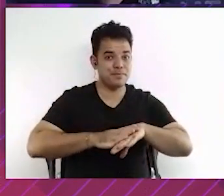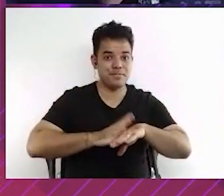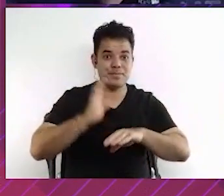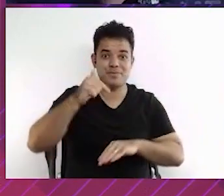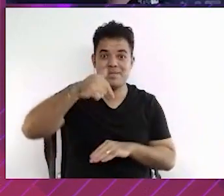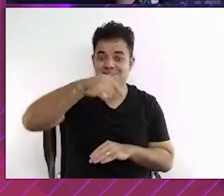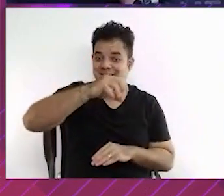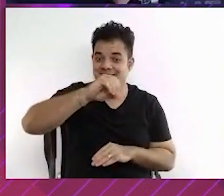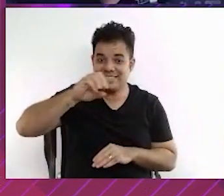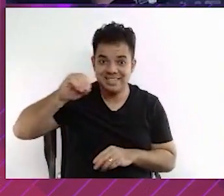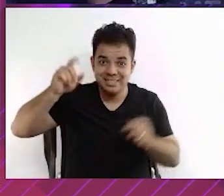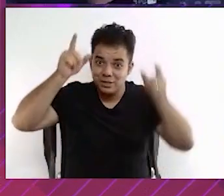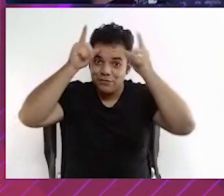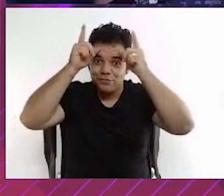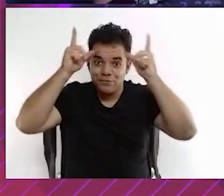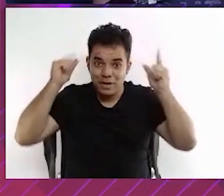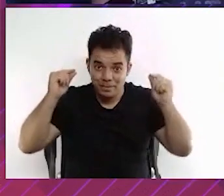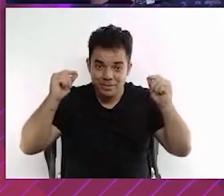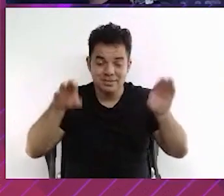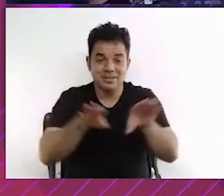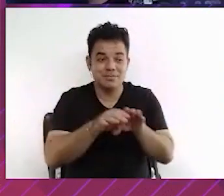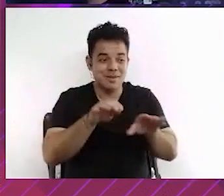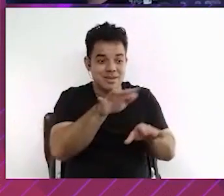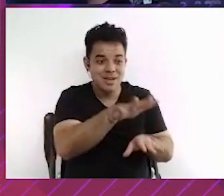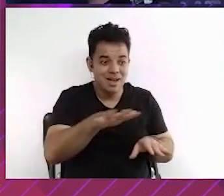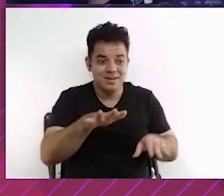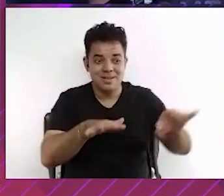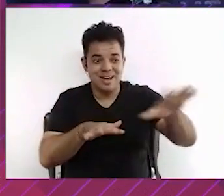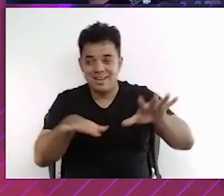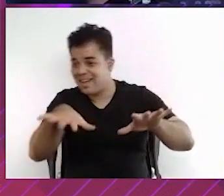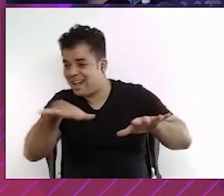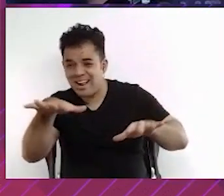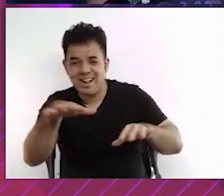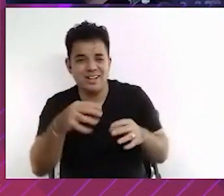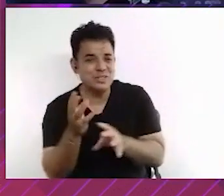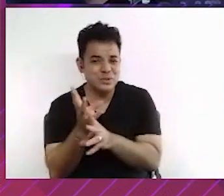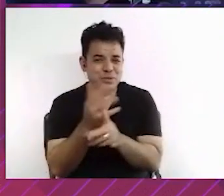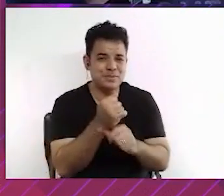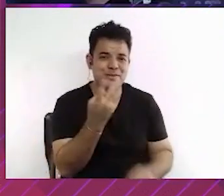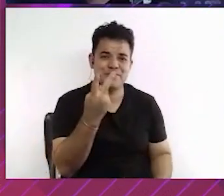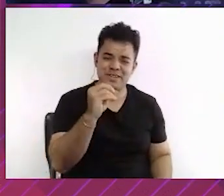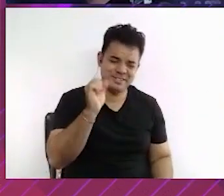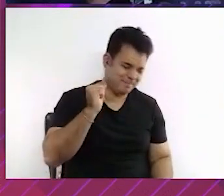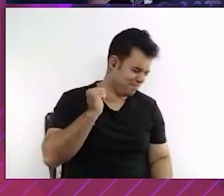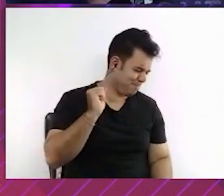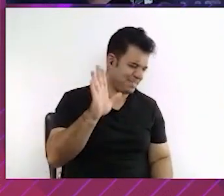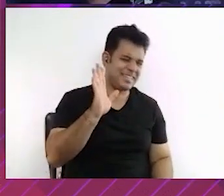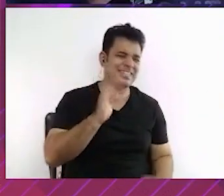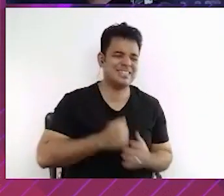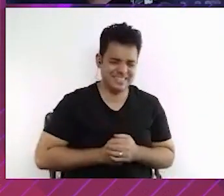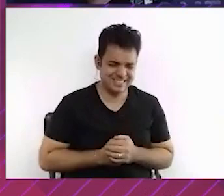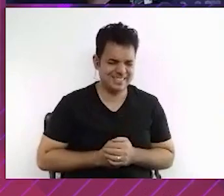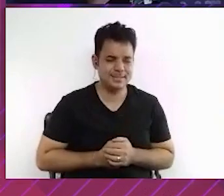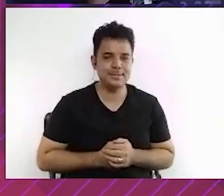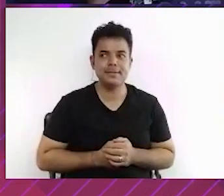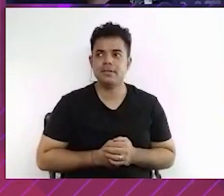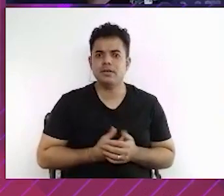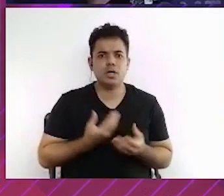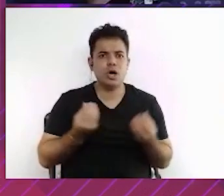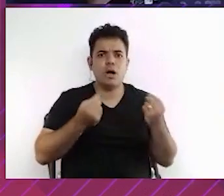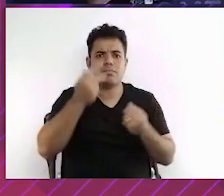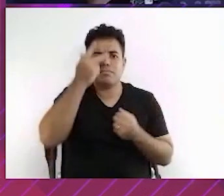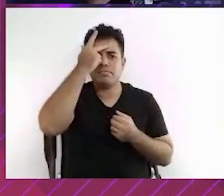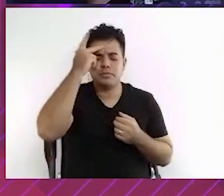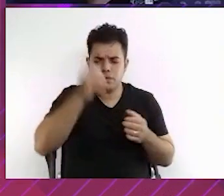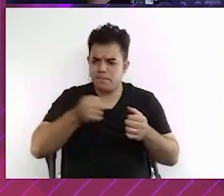de enfermagem e mais de 20 setores de internação. Aí você pensa, né, como que você vai distribuir